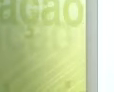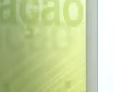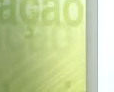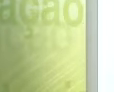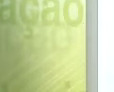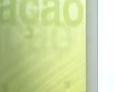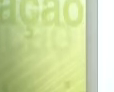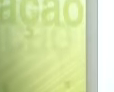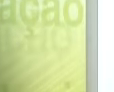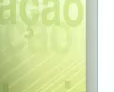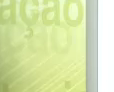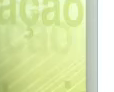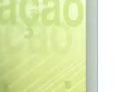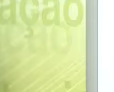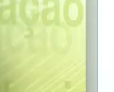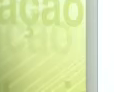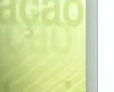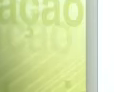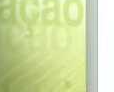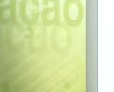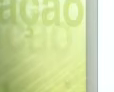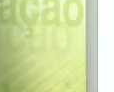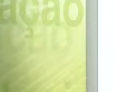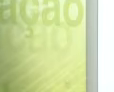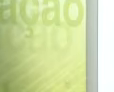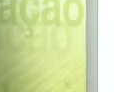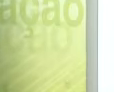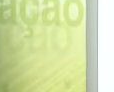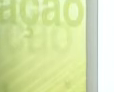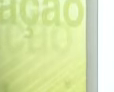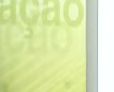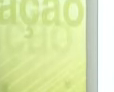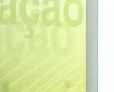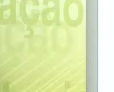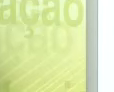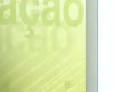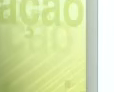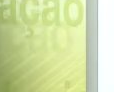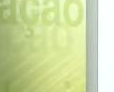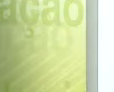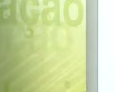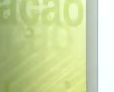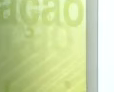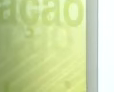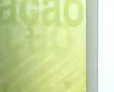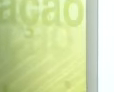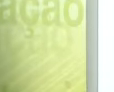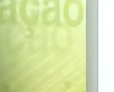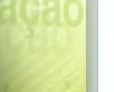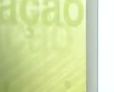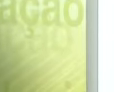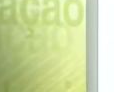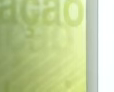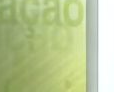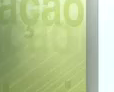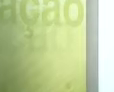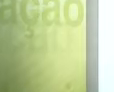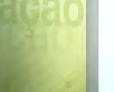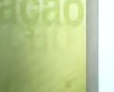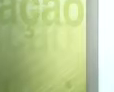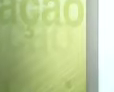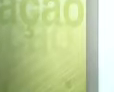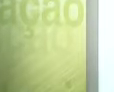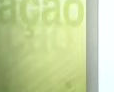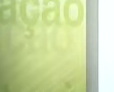para UF. A resposta a essa pergunta é a lógica do negócio. Dentro do